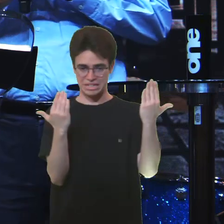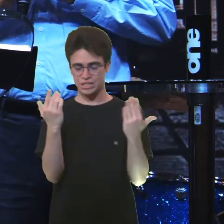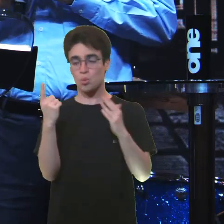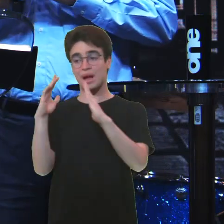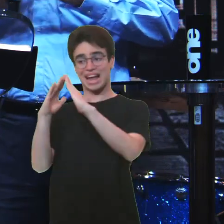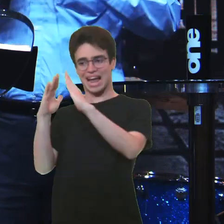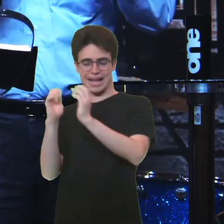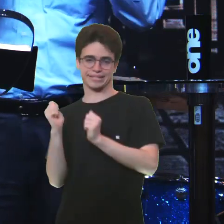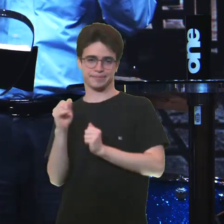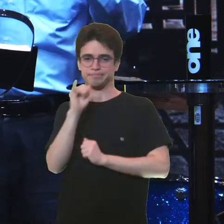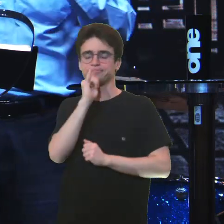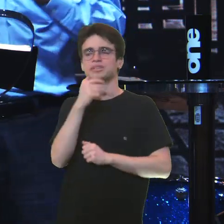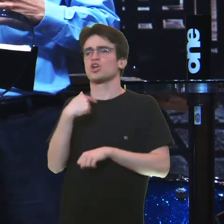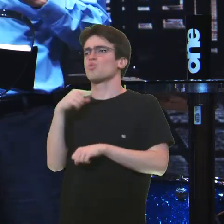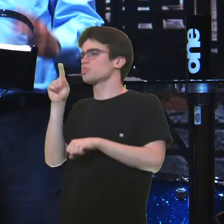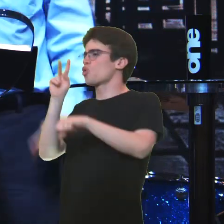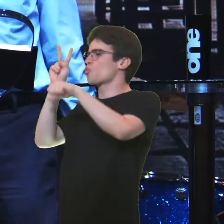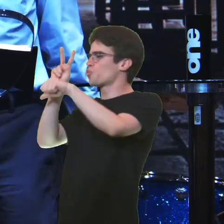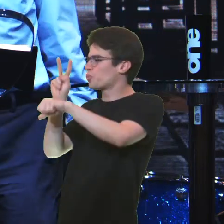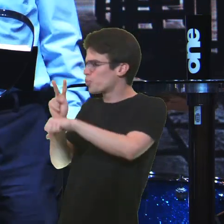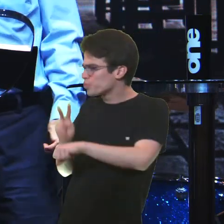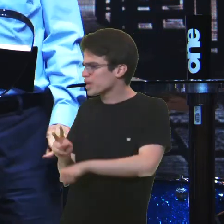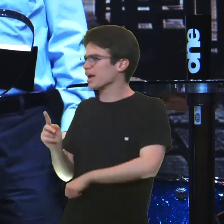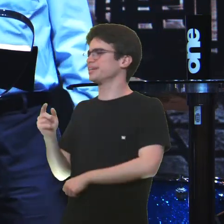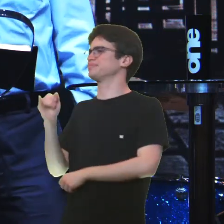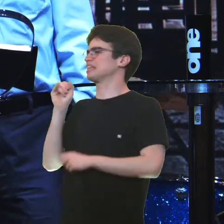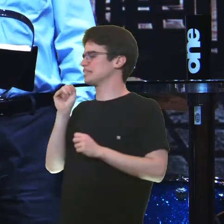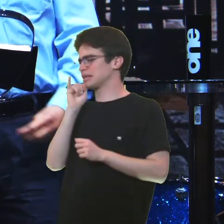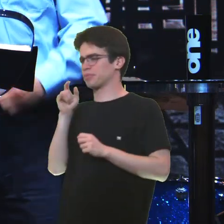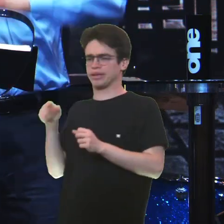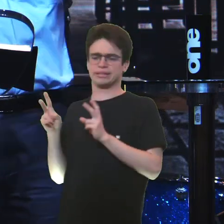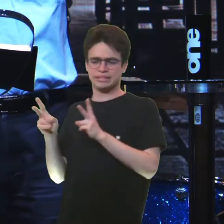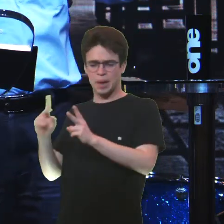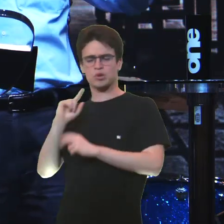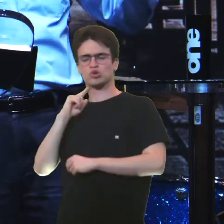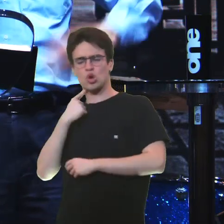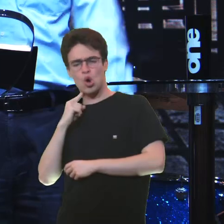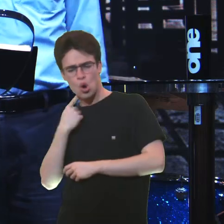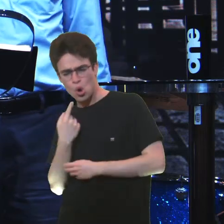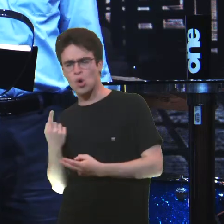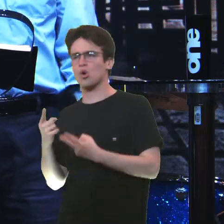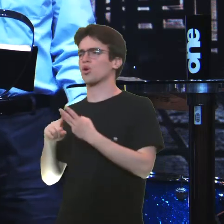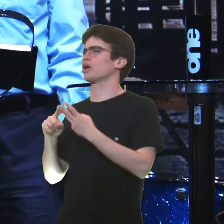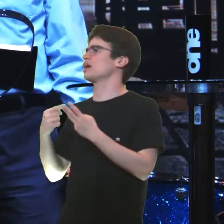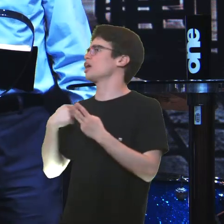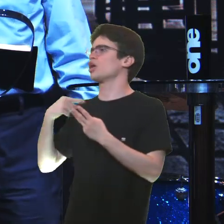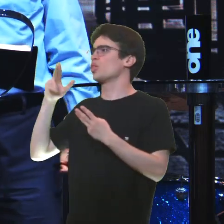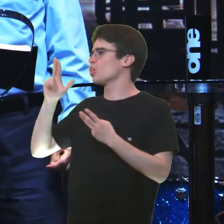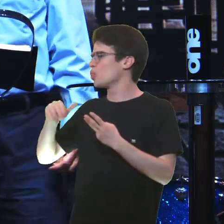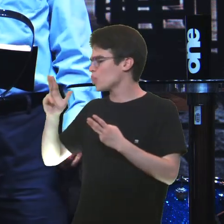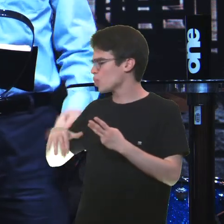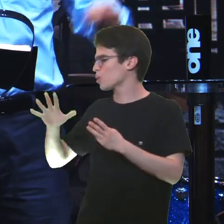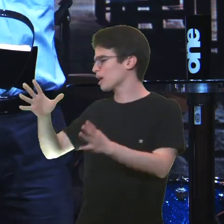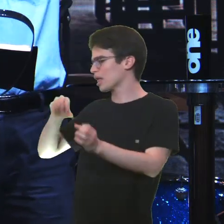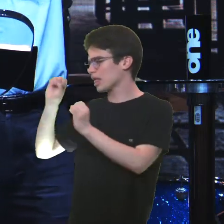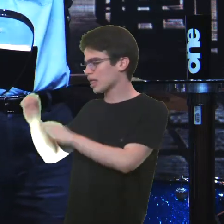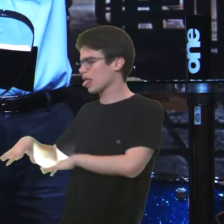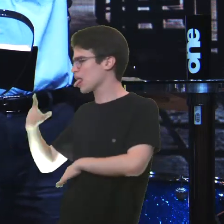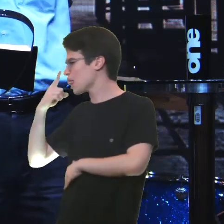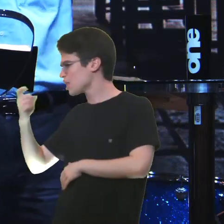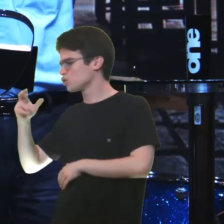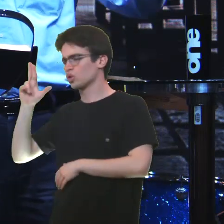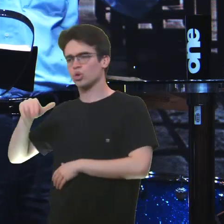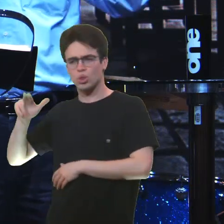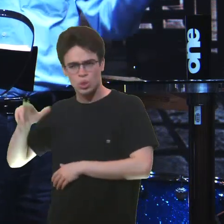não cuidar da sua casa, si la mantiene sucia, se a deixar suja, si nunca saca la se basura, você nunca tirar o lixo, si el